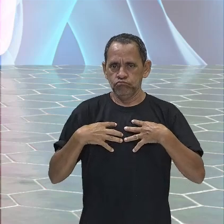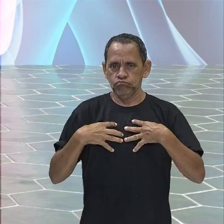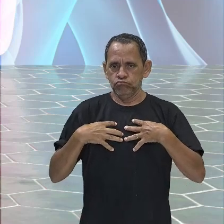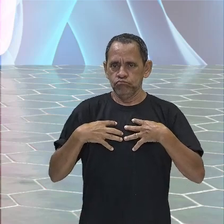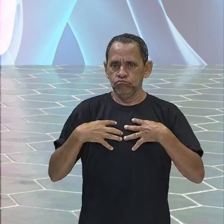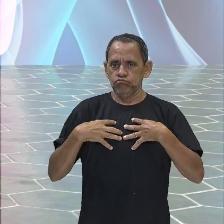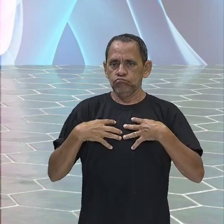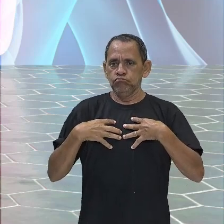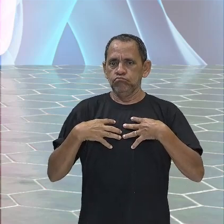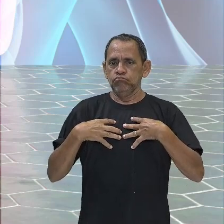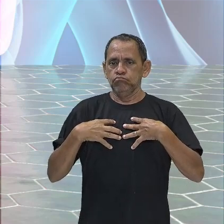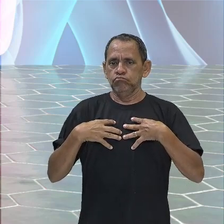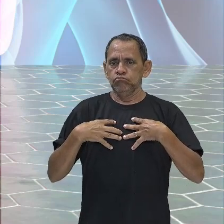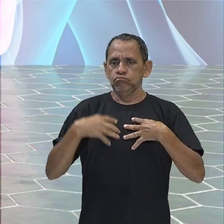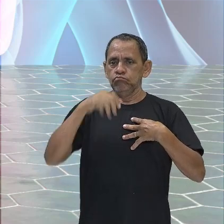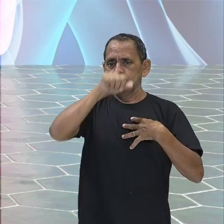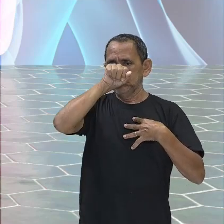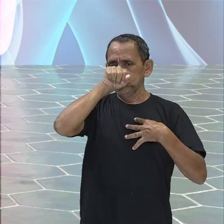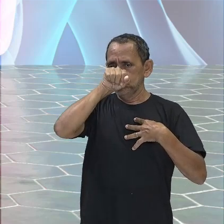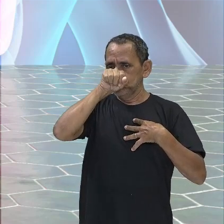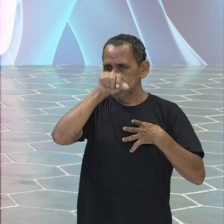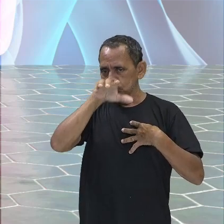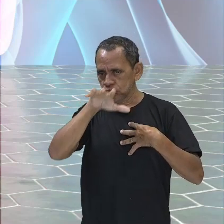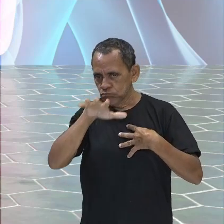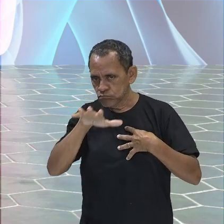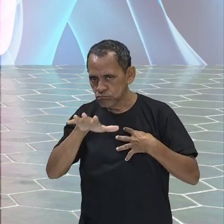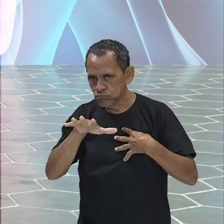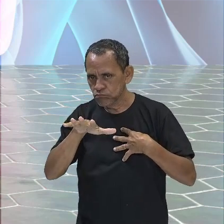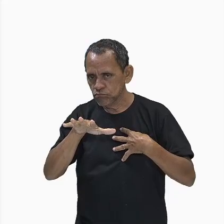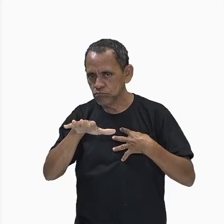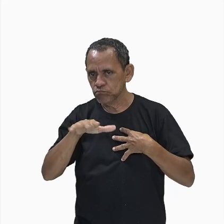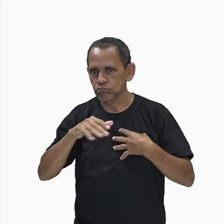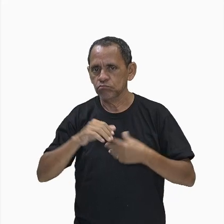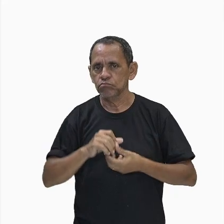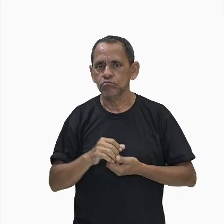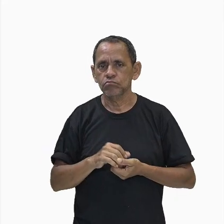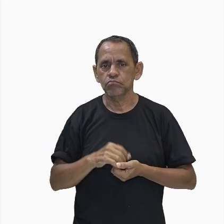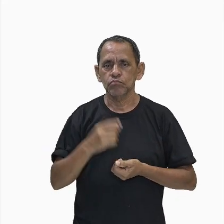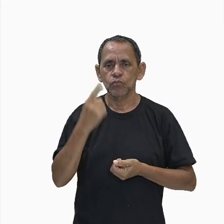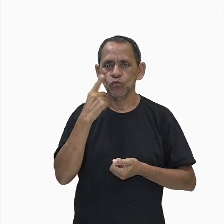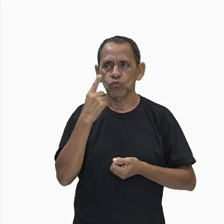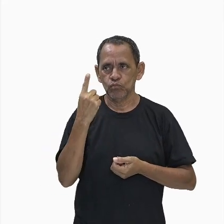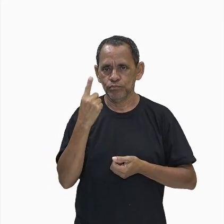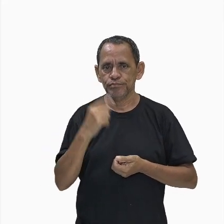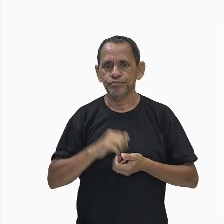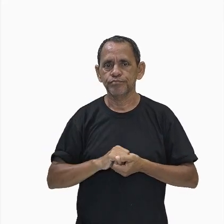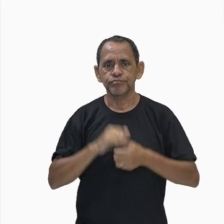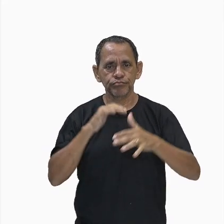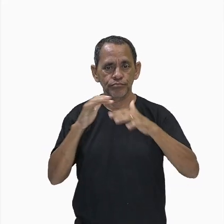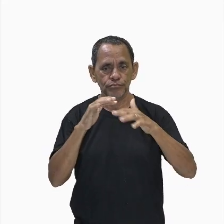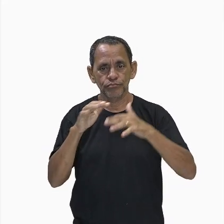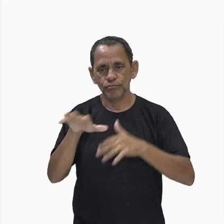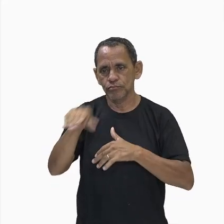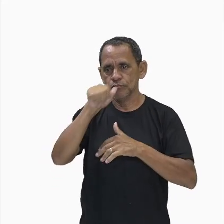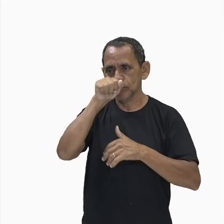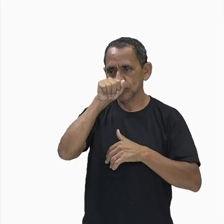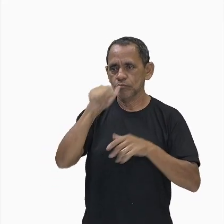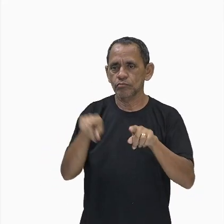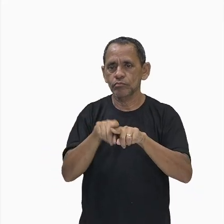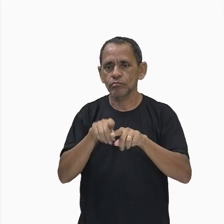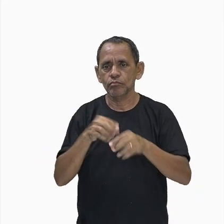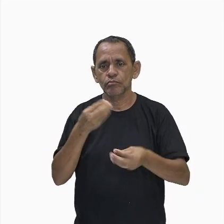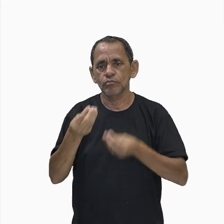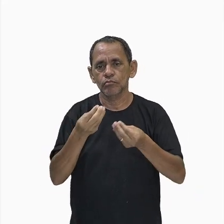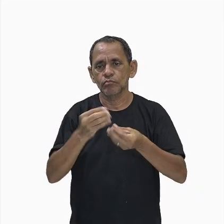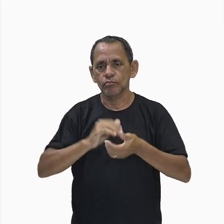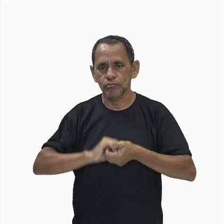todo esse ar de dentro dos pulmões, tá? Então, vamos ver sobre esses movimentos respiratórios. Nós temos